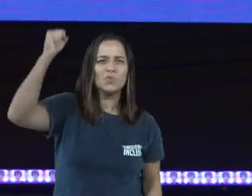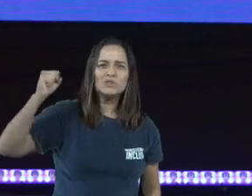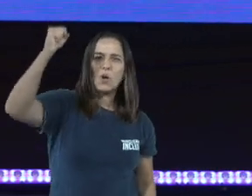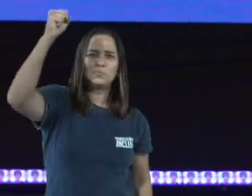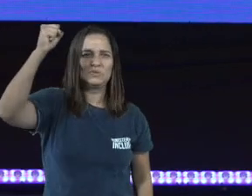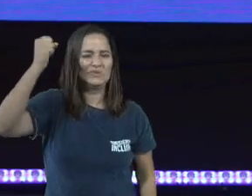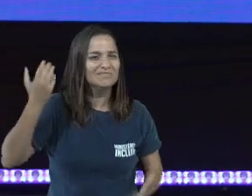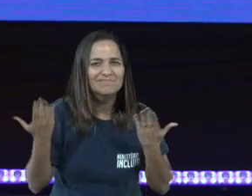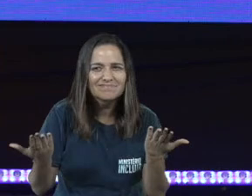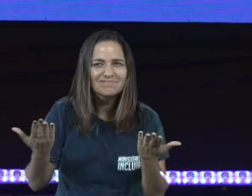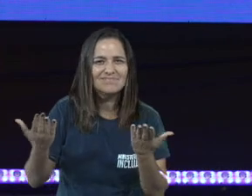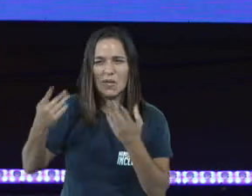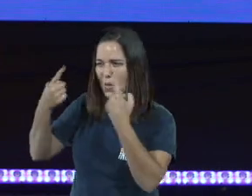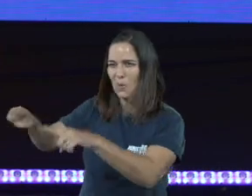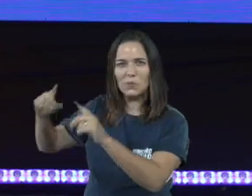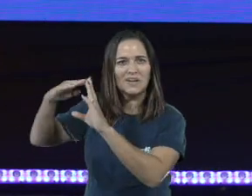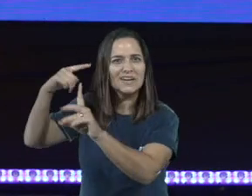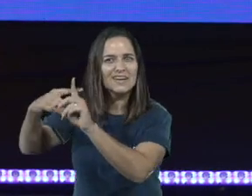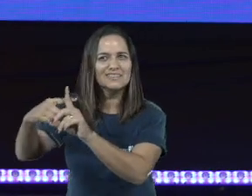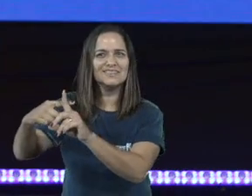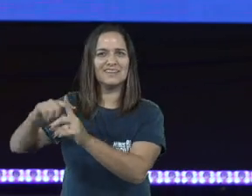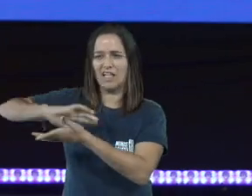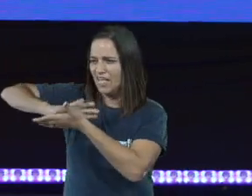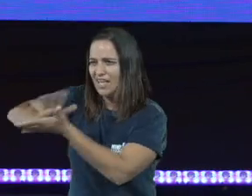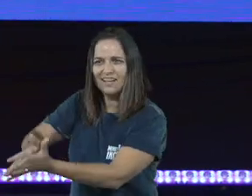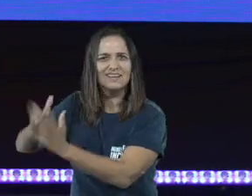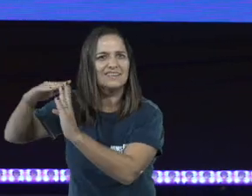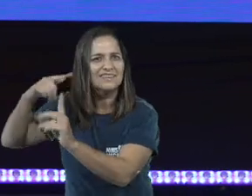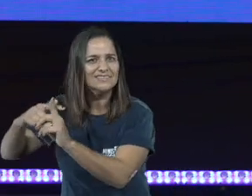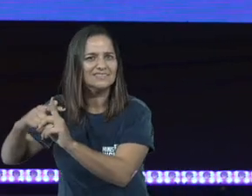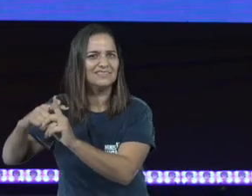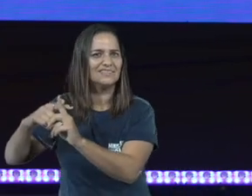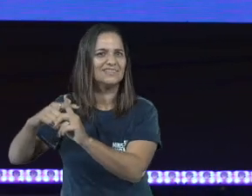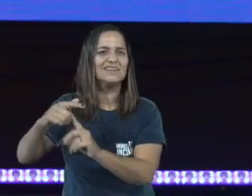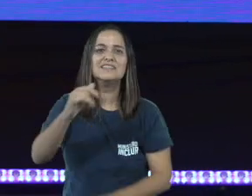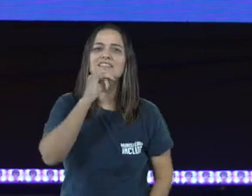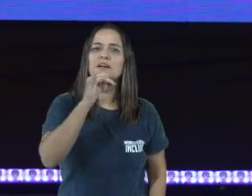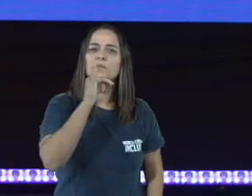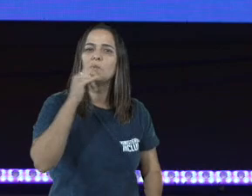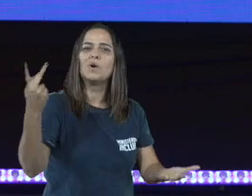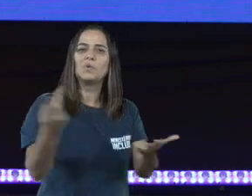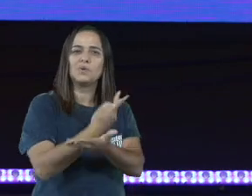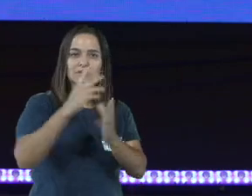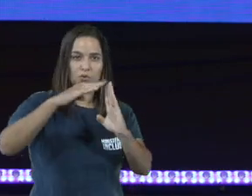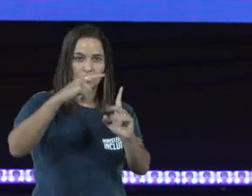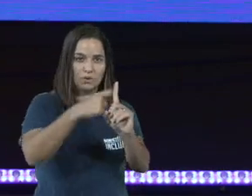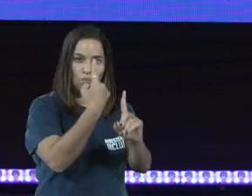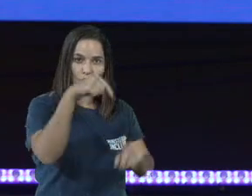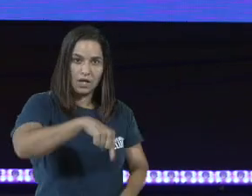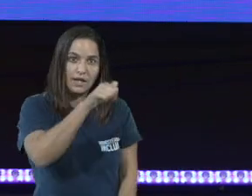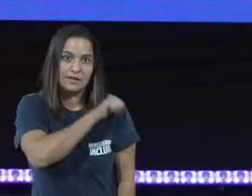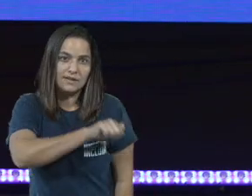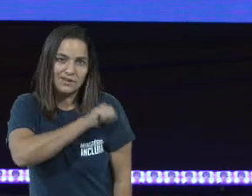igreja e na igreja agora passou família por esse caminho igreja aqui do Rio de Janeiro aí eu fui defendo defendo